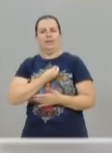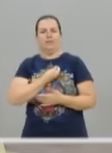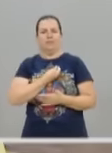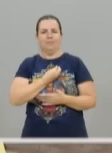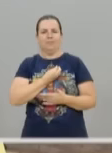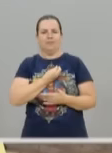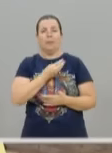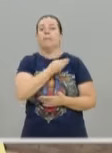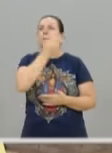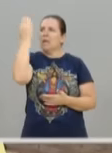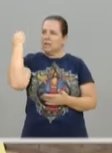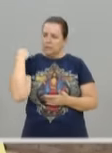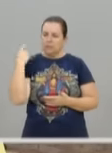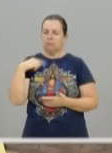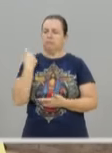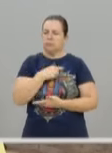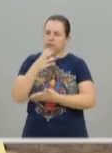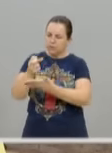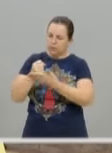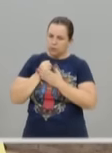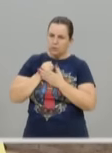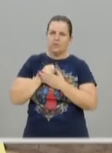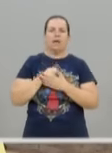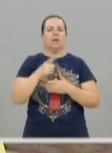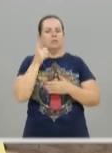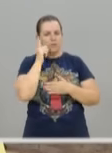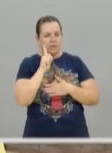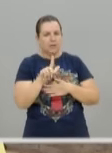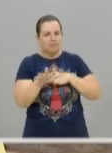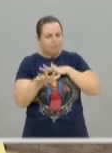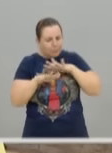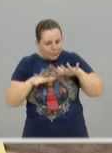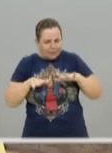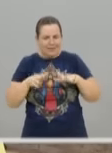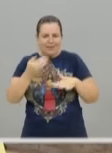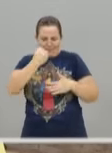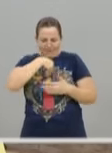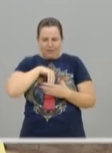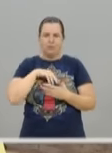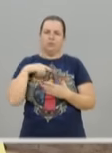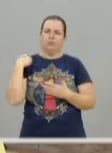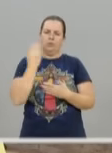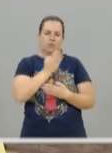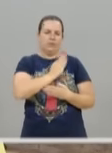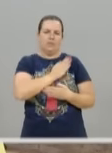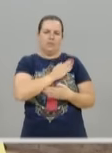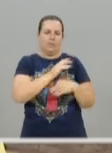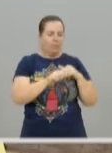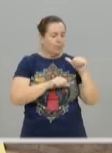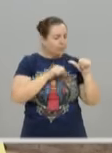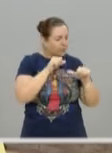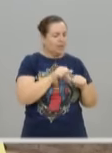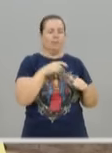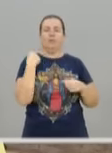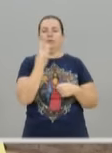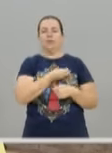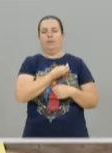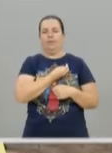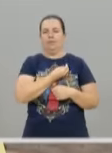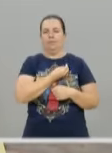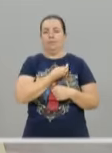ter esse movimento interno Como eu disse o pai trabalha